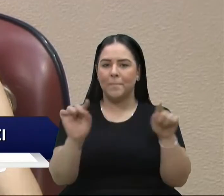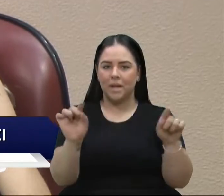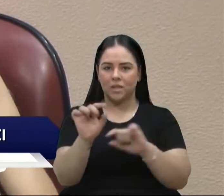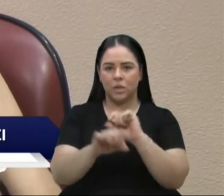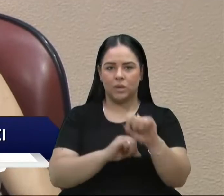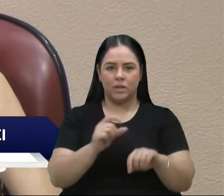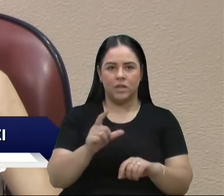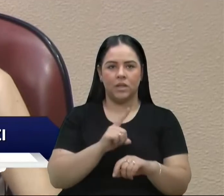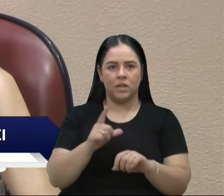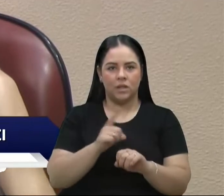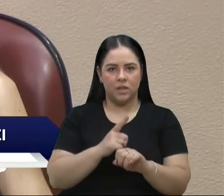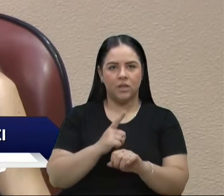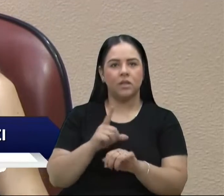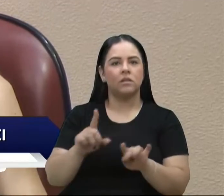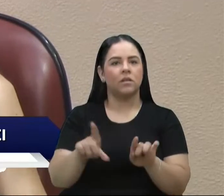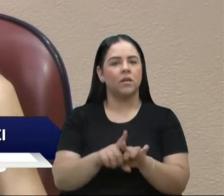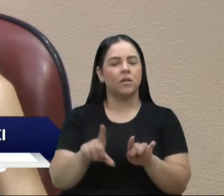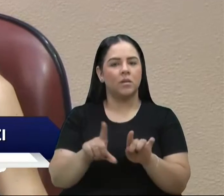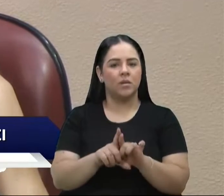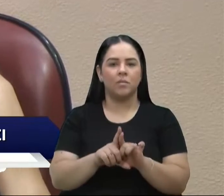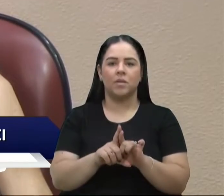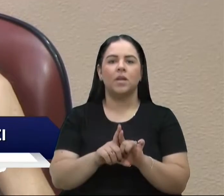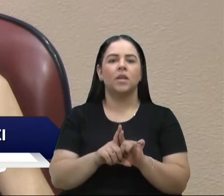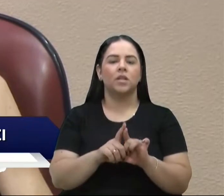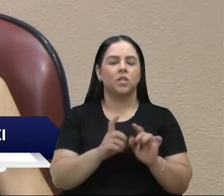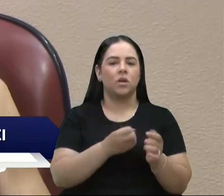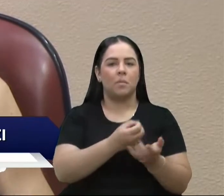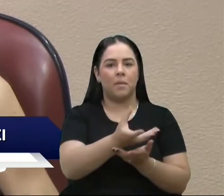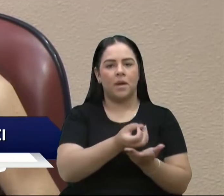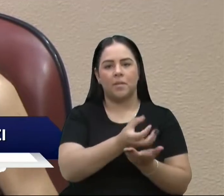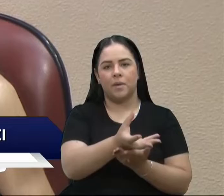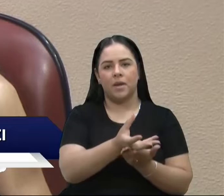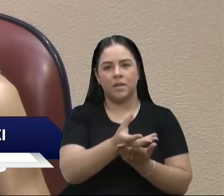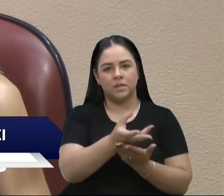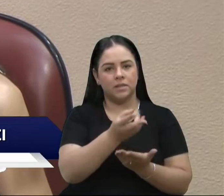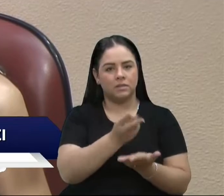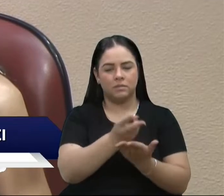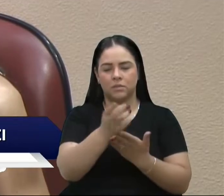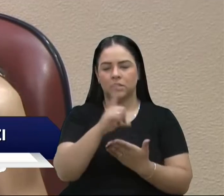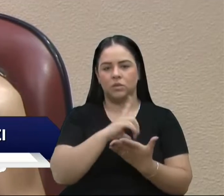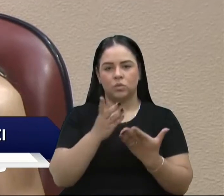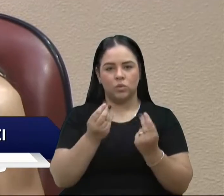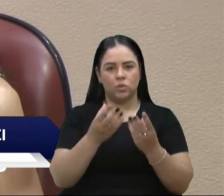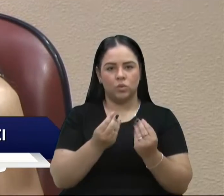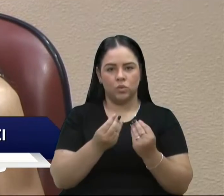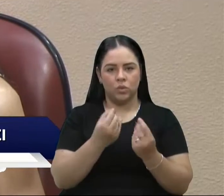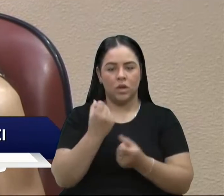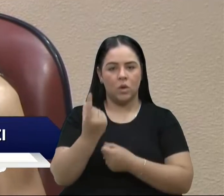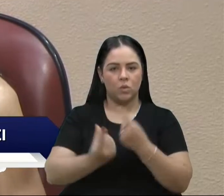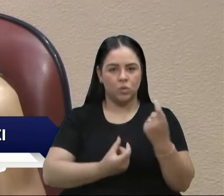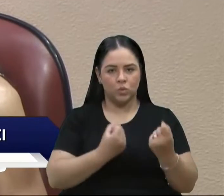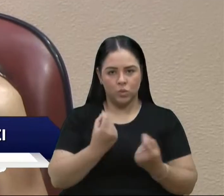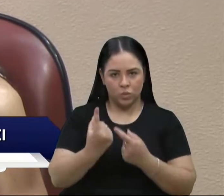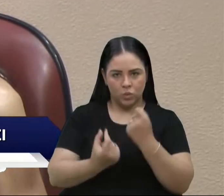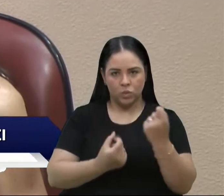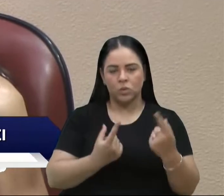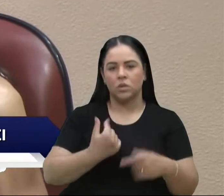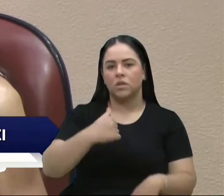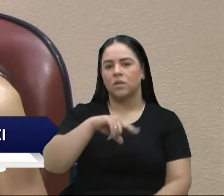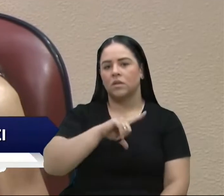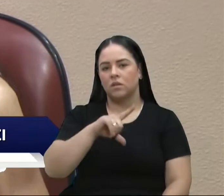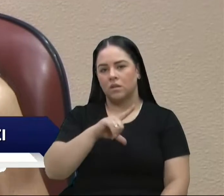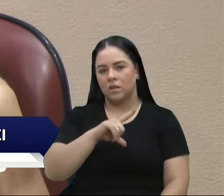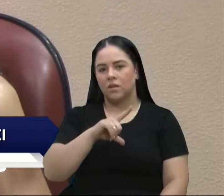de consultas também é bastante expressiva. Nós temos pontualmente, em algumas especialidades,